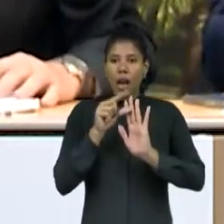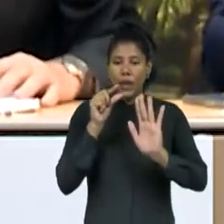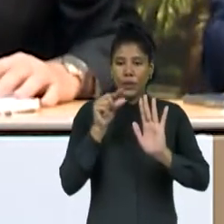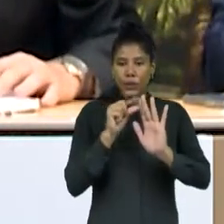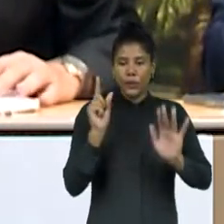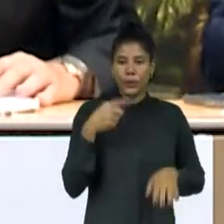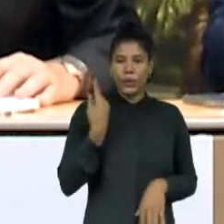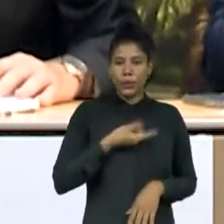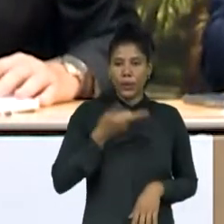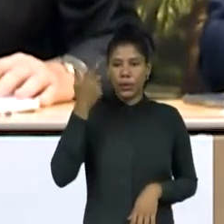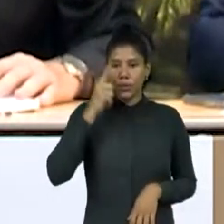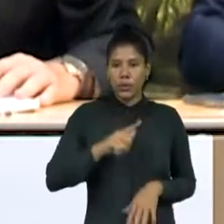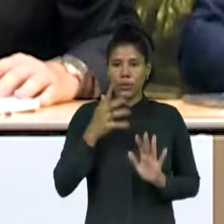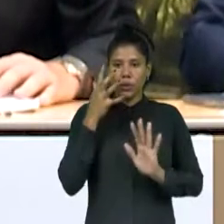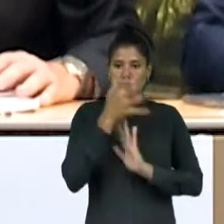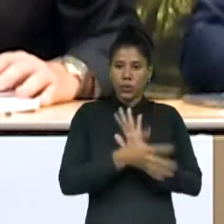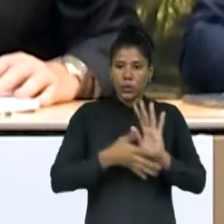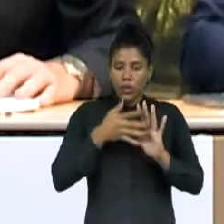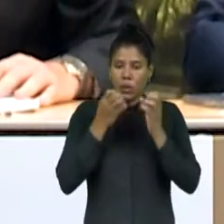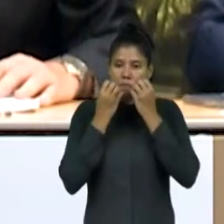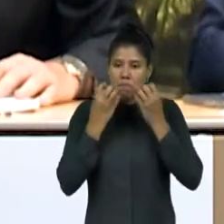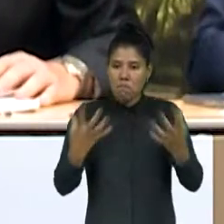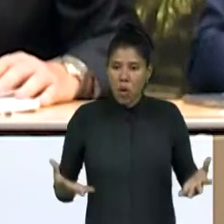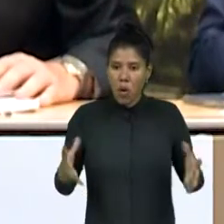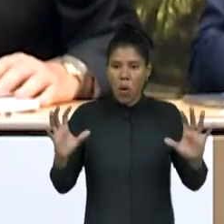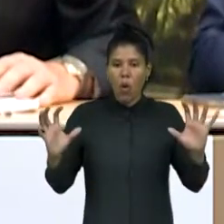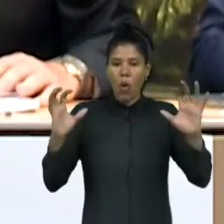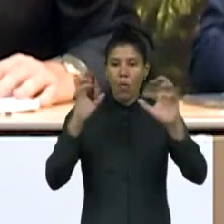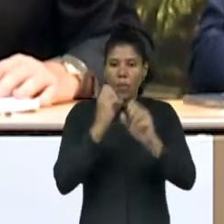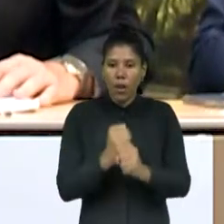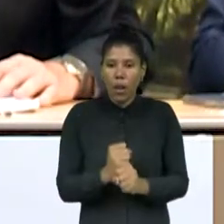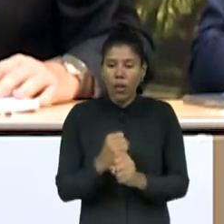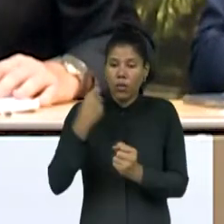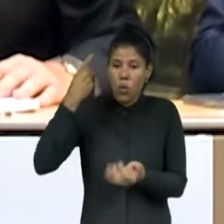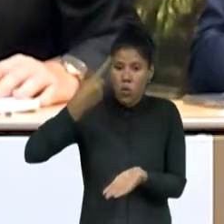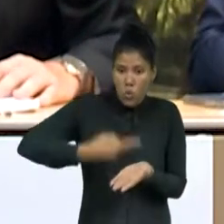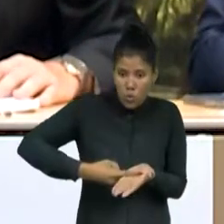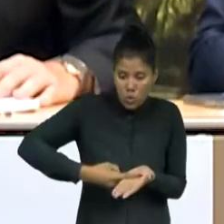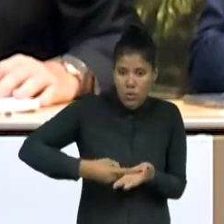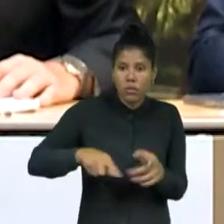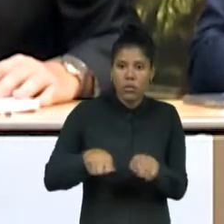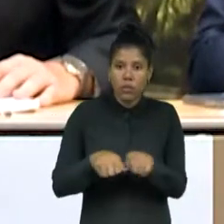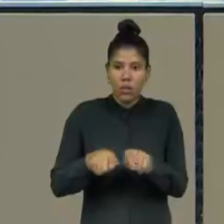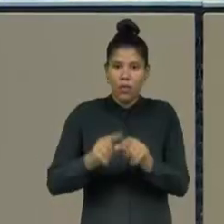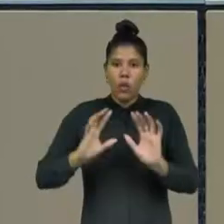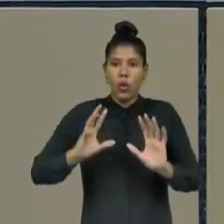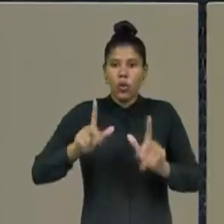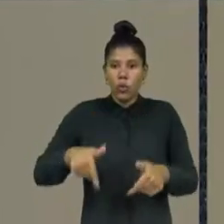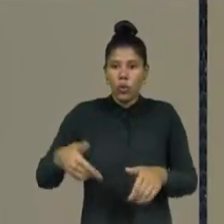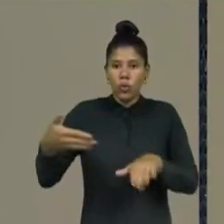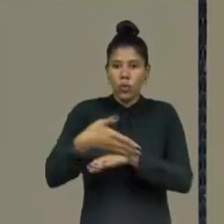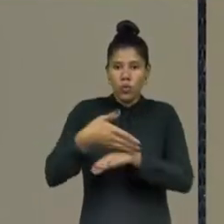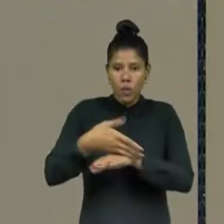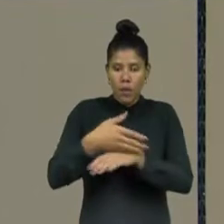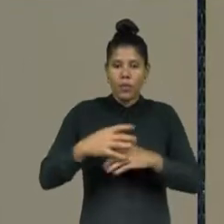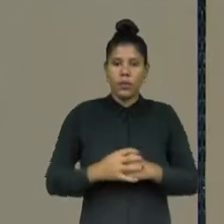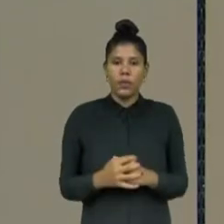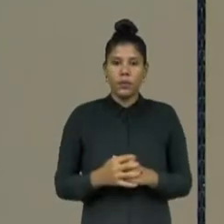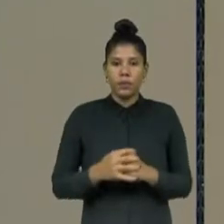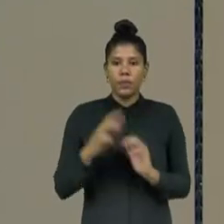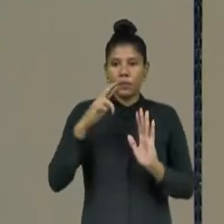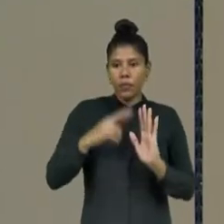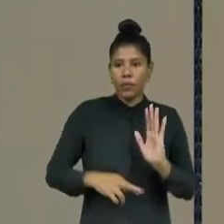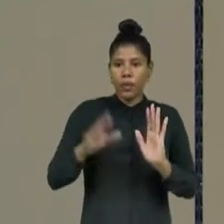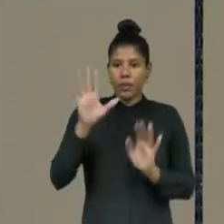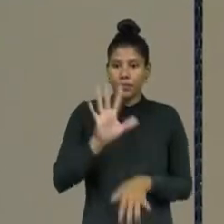um texto compacto, um texto compilado e consensuado entre os membros dessa comissão. O relatório geral com as sugestões